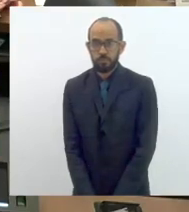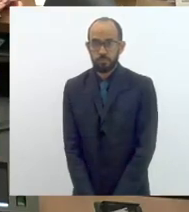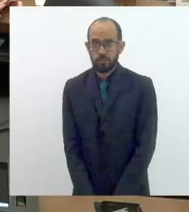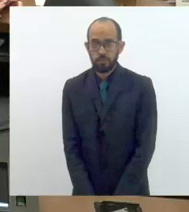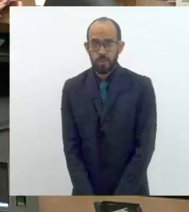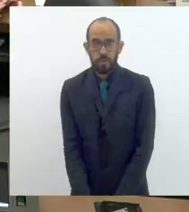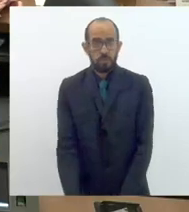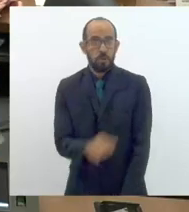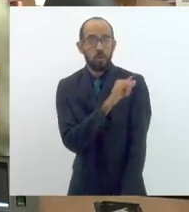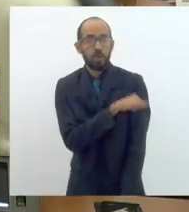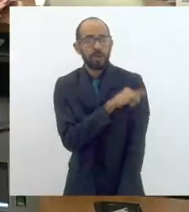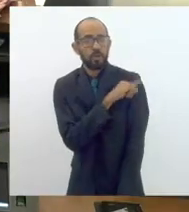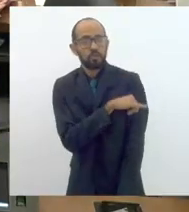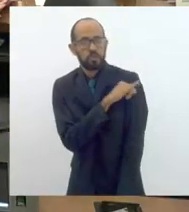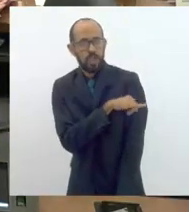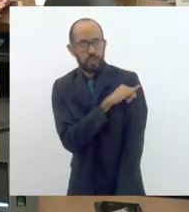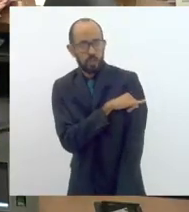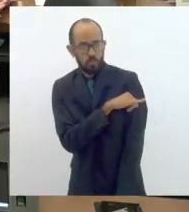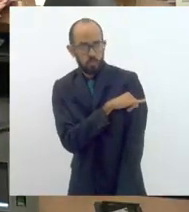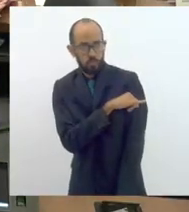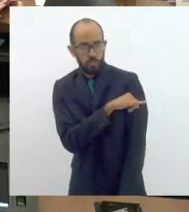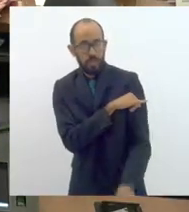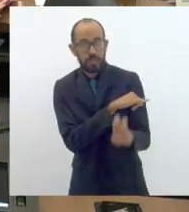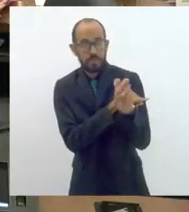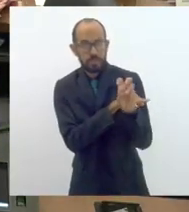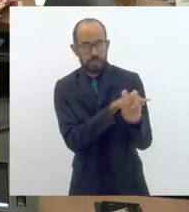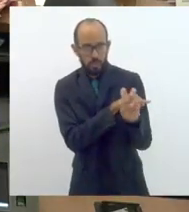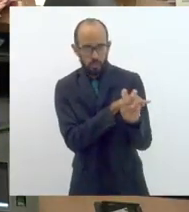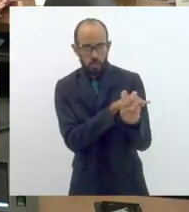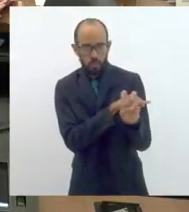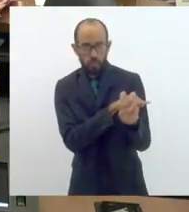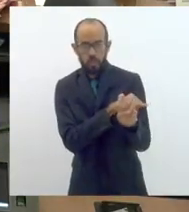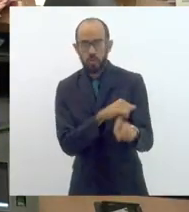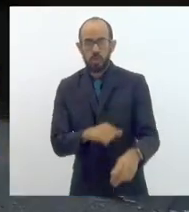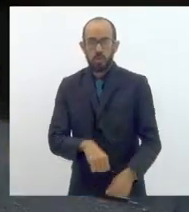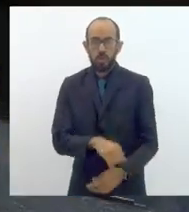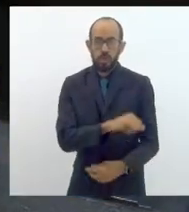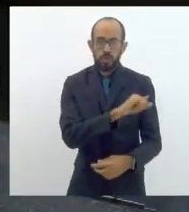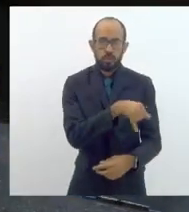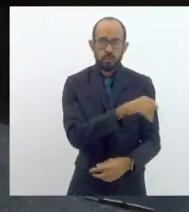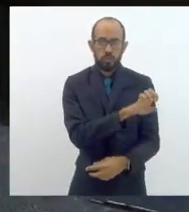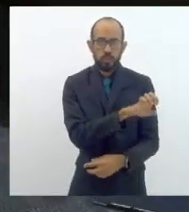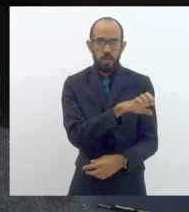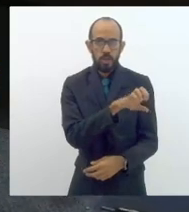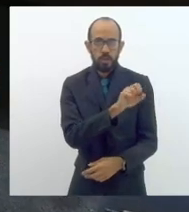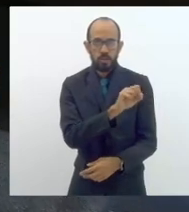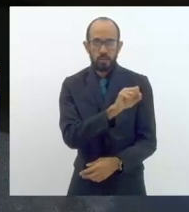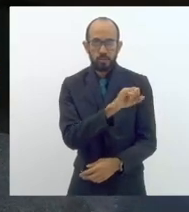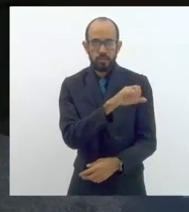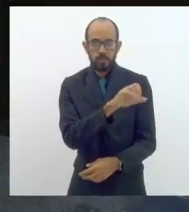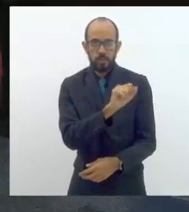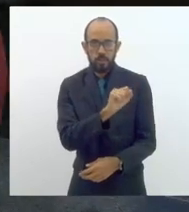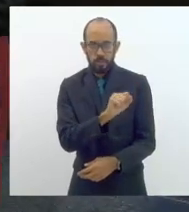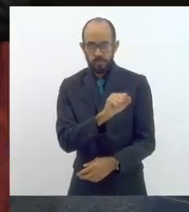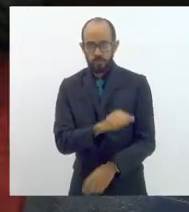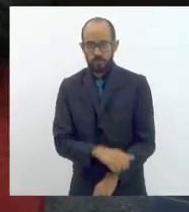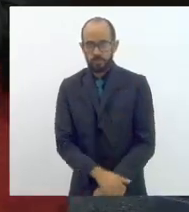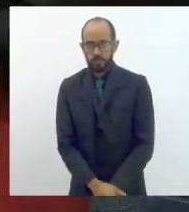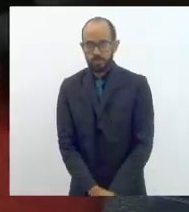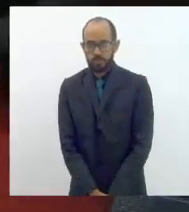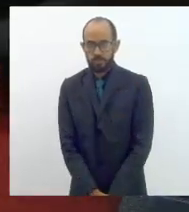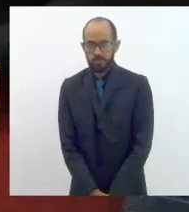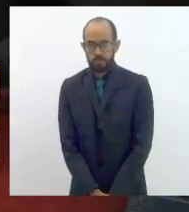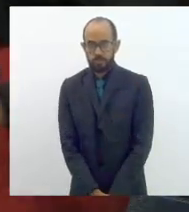Pelo Rio de Janeiro, são cinco parlamentares. Jéssica Lopes Alcântara,